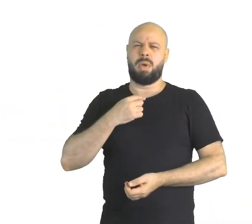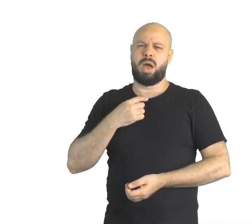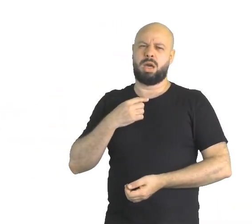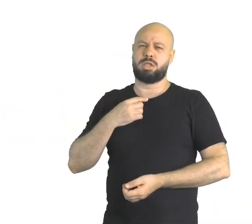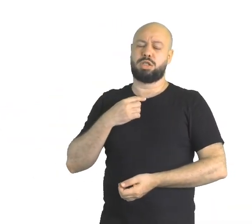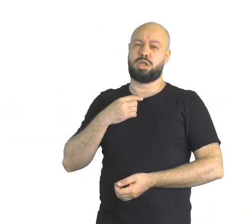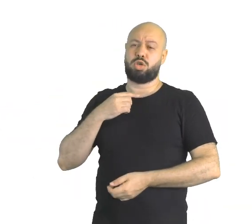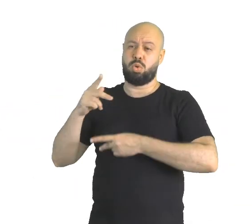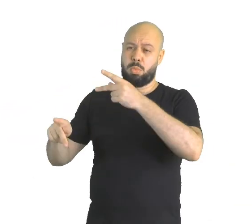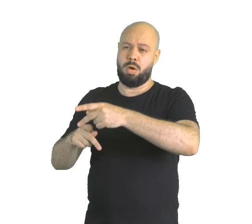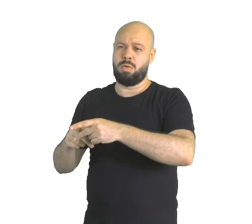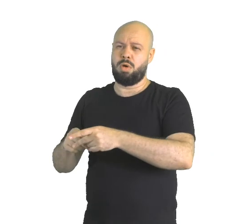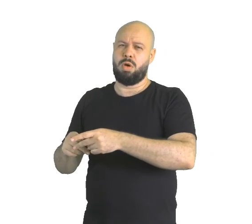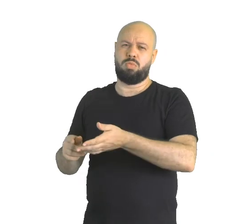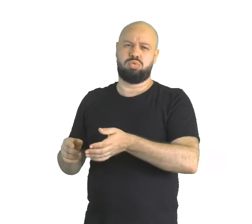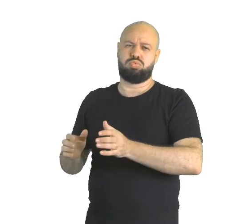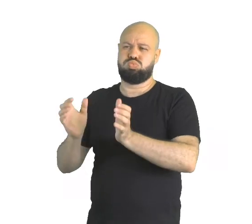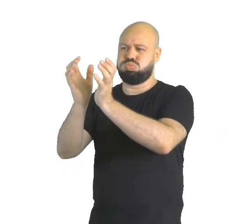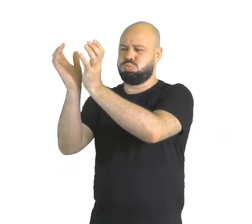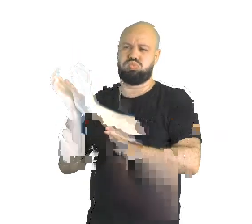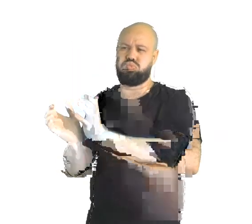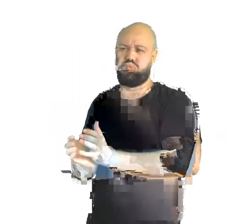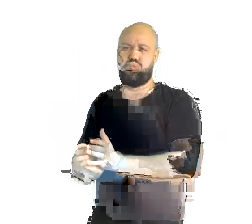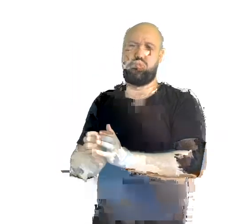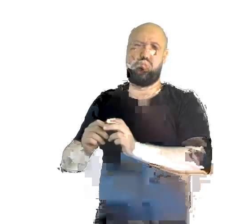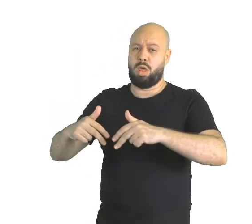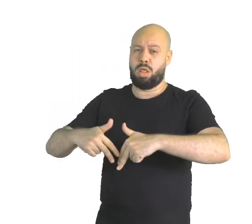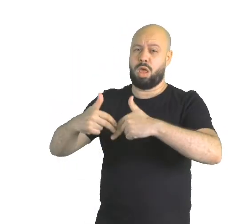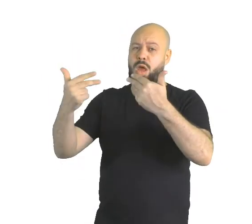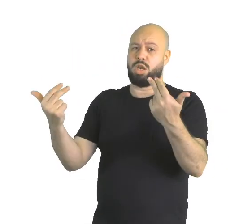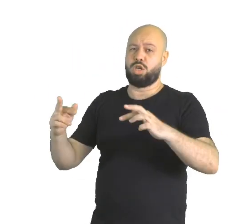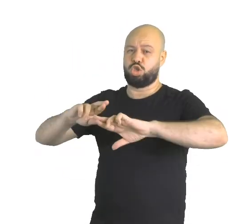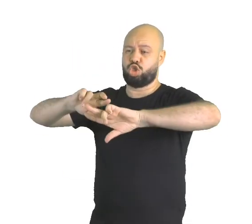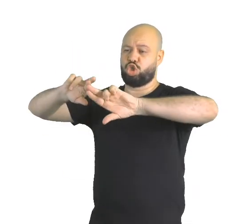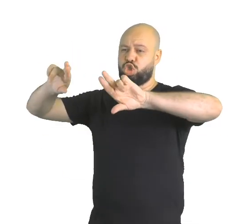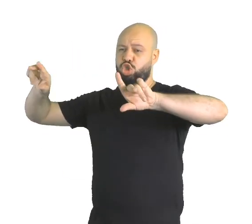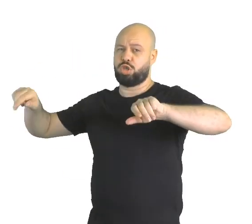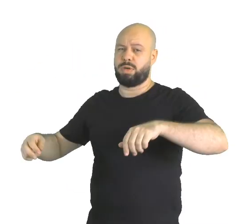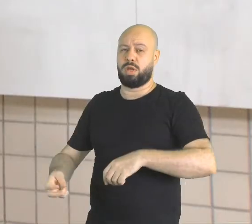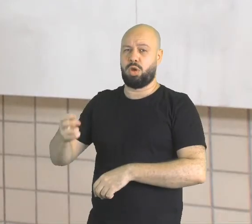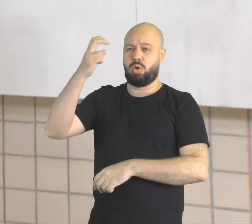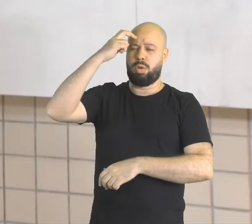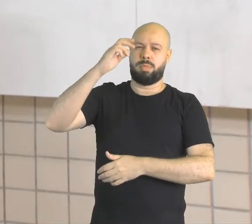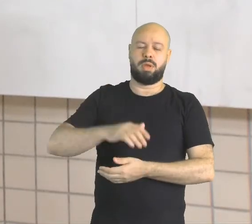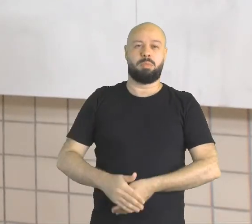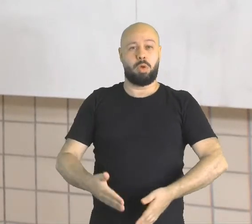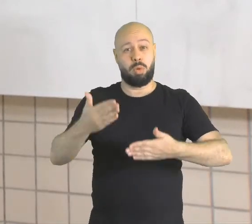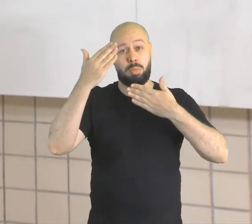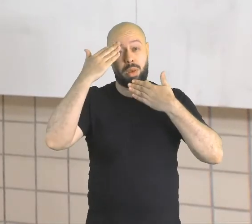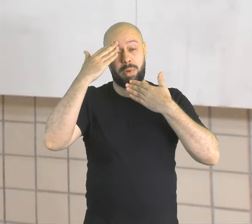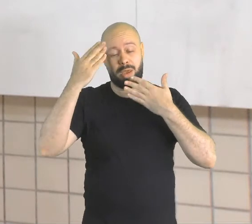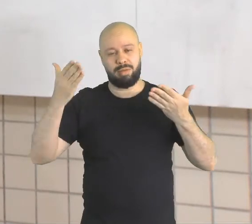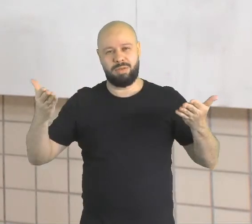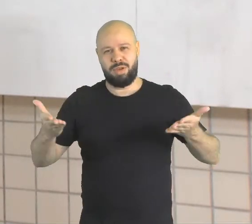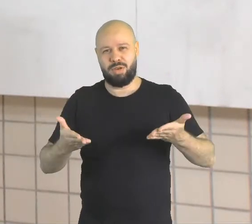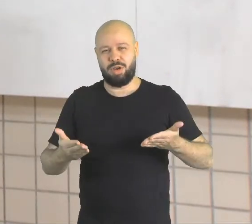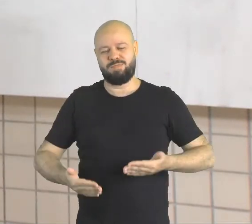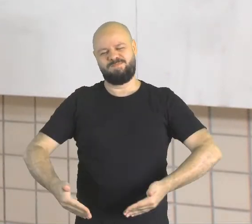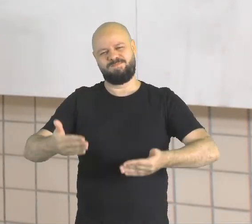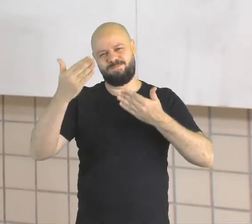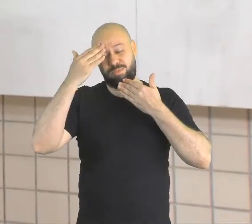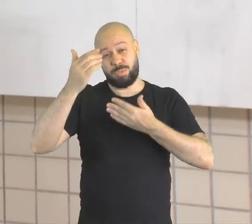Brasil, de várias etnias, vários grupos culturais. Eu queria agradecer mais uma vez pelo momento,